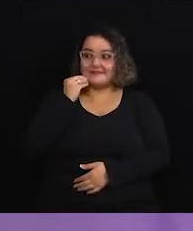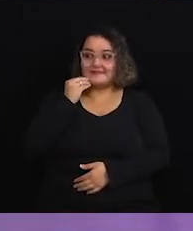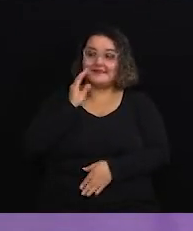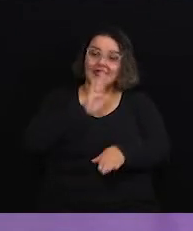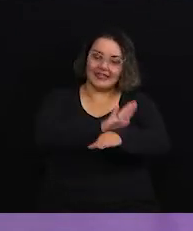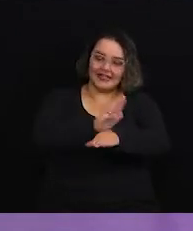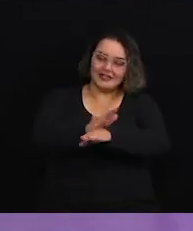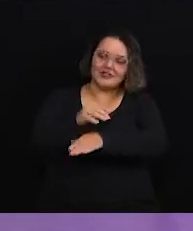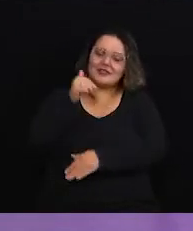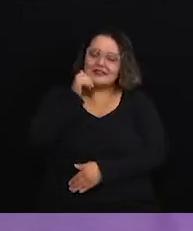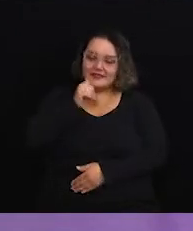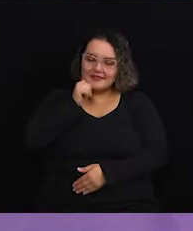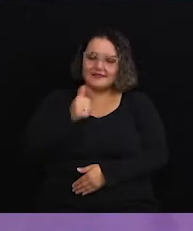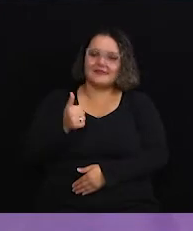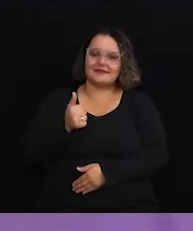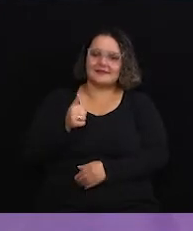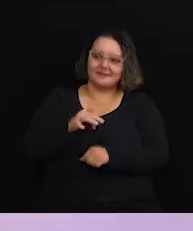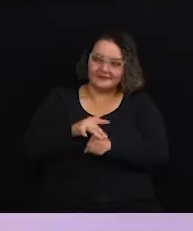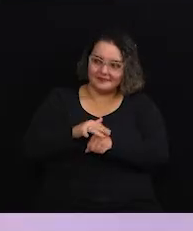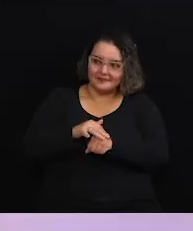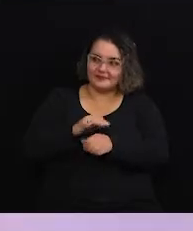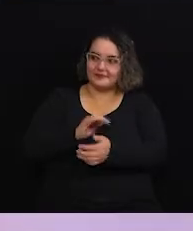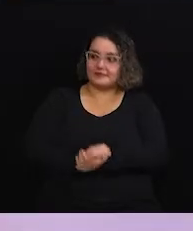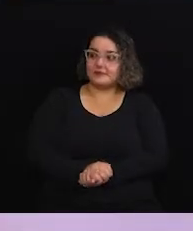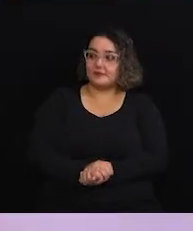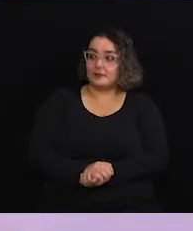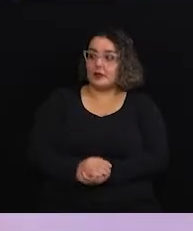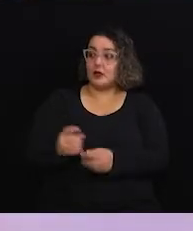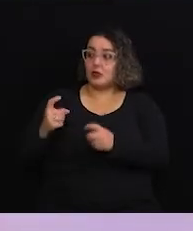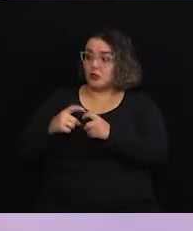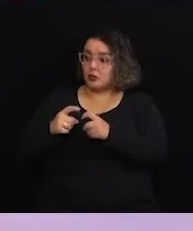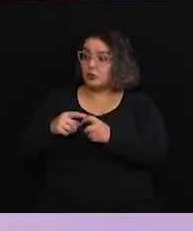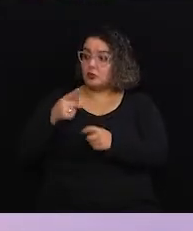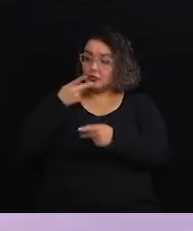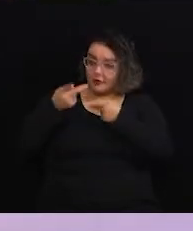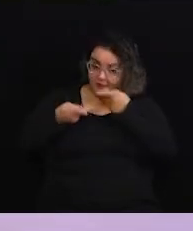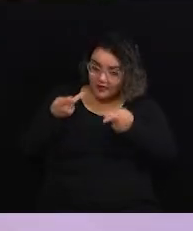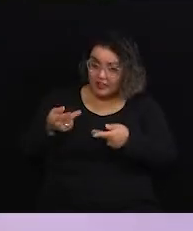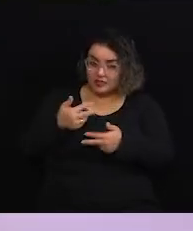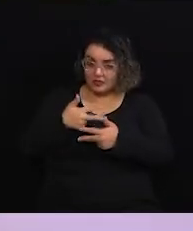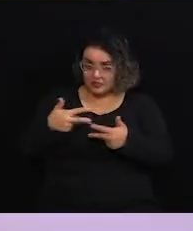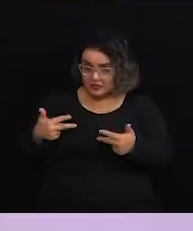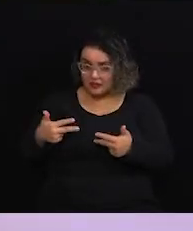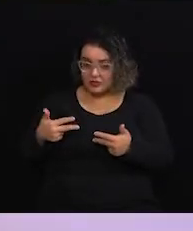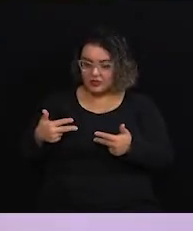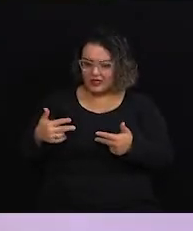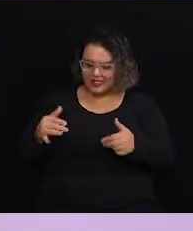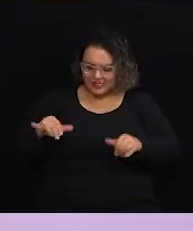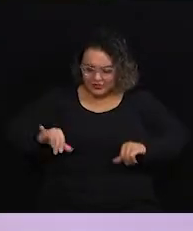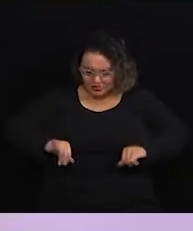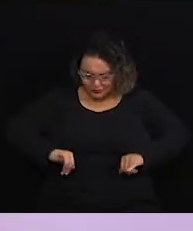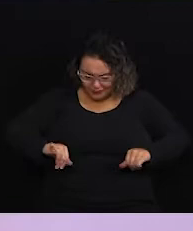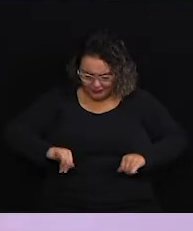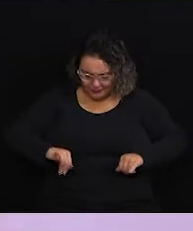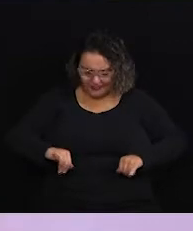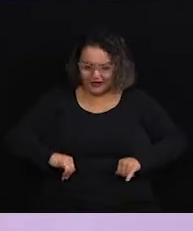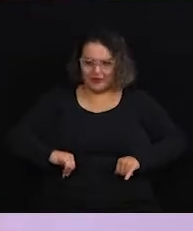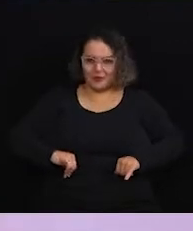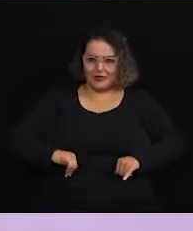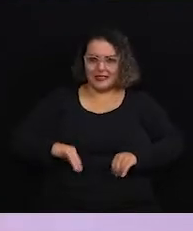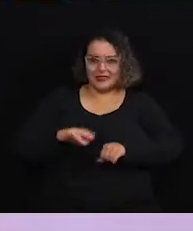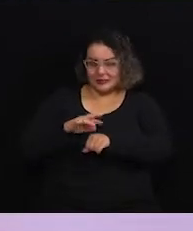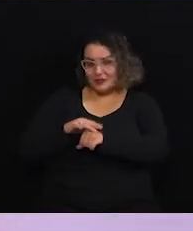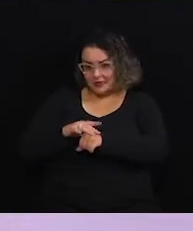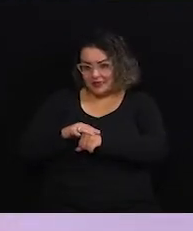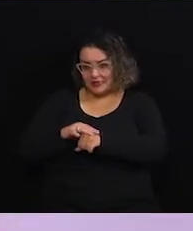essas mulheres que sofrem com essa doença. Doutora, eu até queria falar sobre isso, sofrer com essa doença. É uma doença que, como